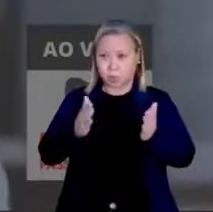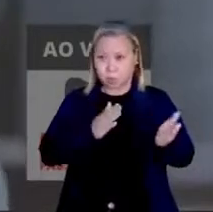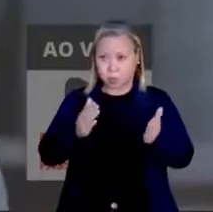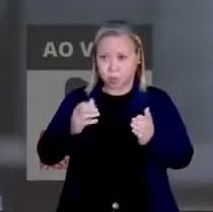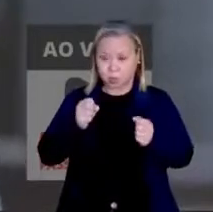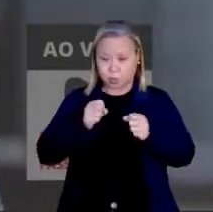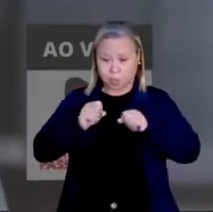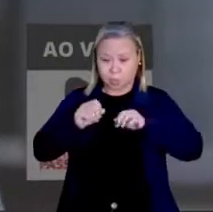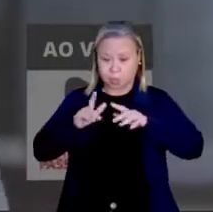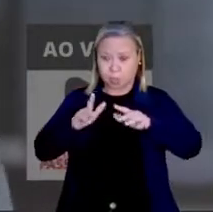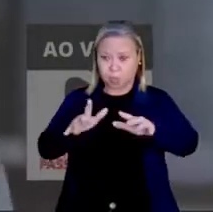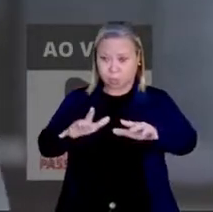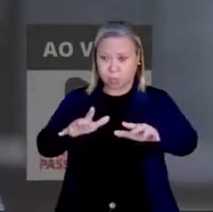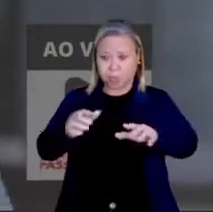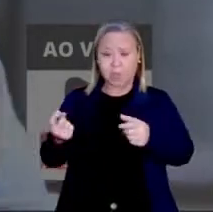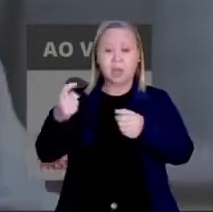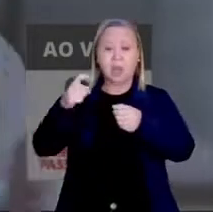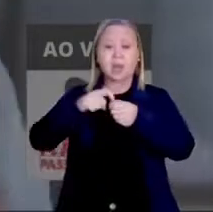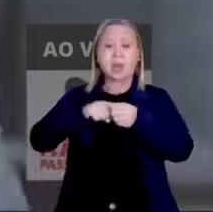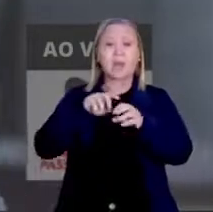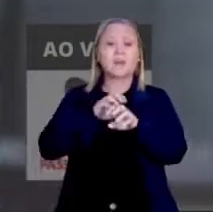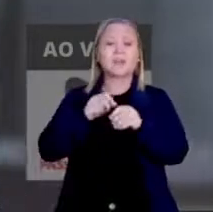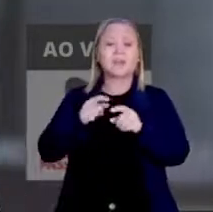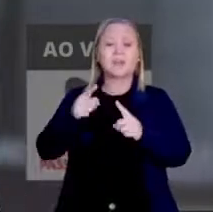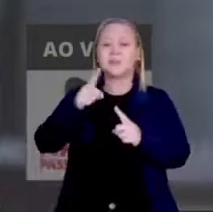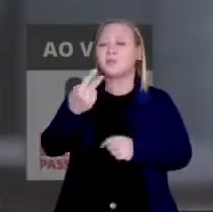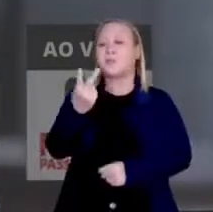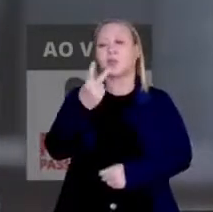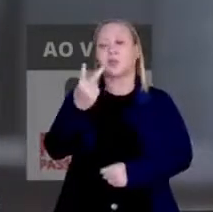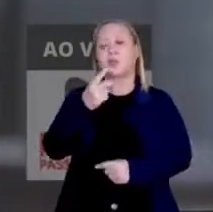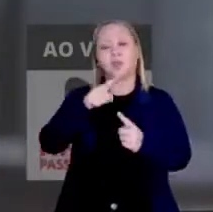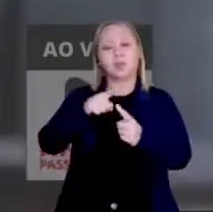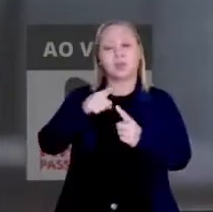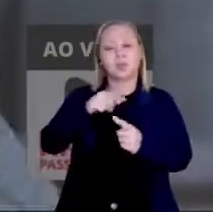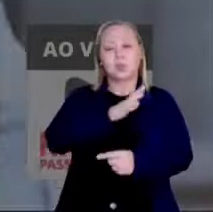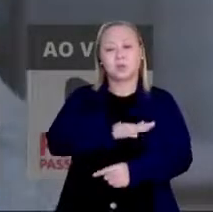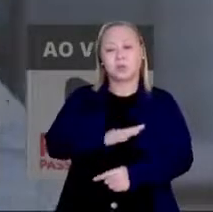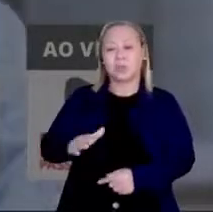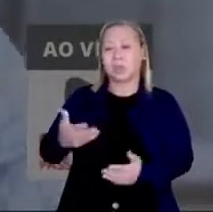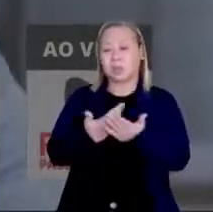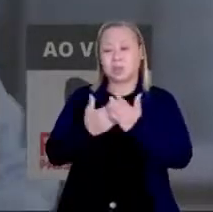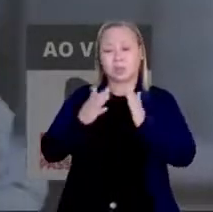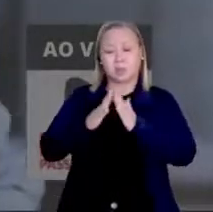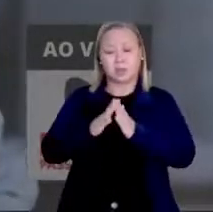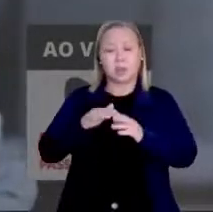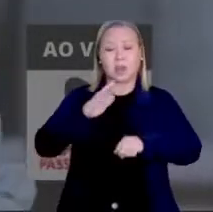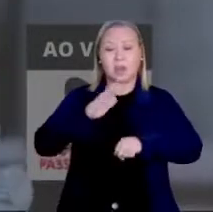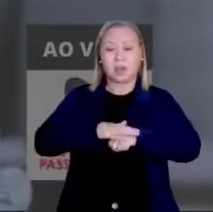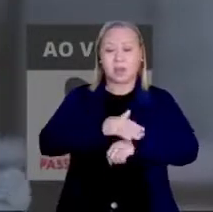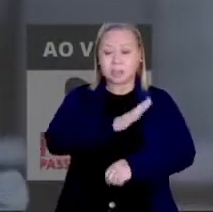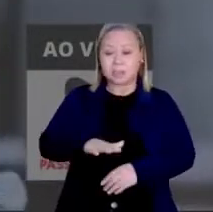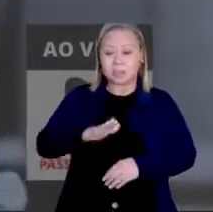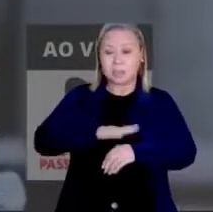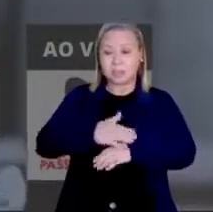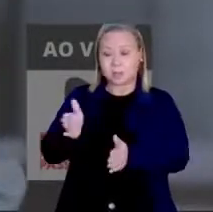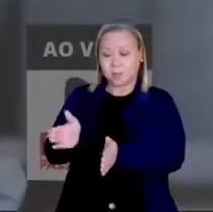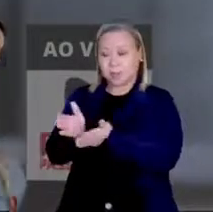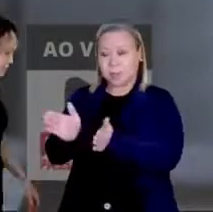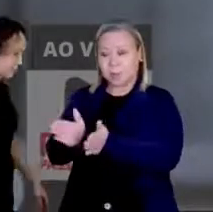fazer com que as pessoas mais pobres voltem a um grau de conhecimento igual a todos os outros brasileiros. Porque